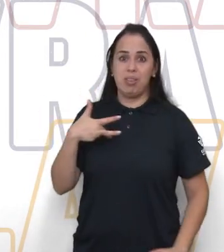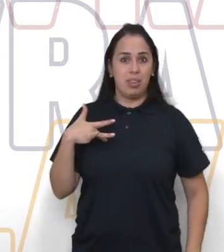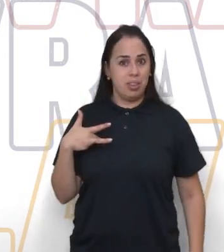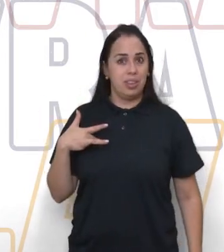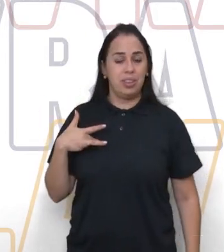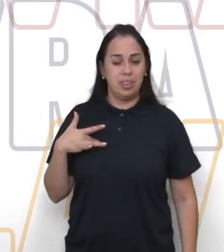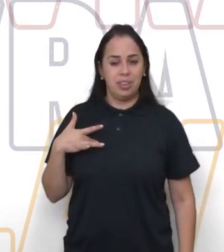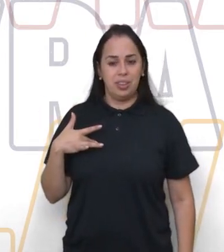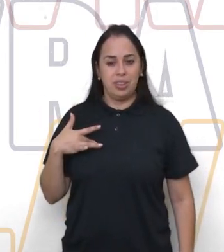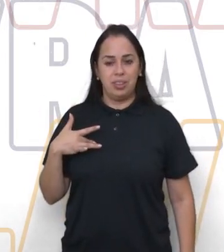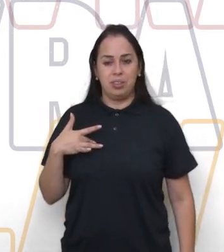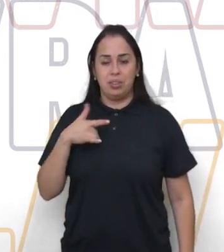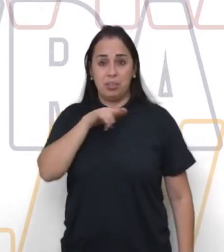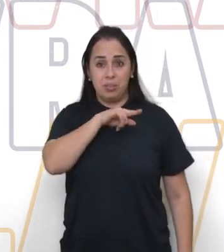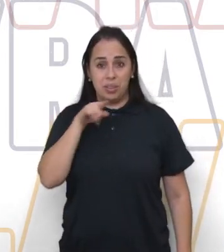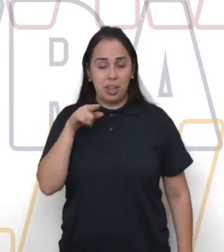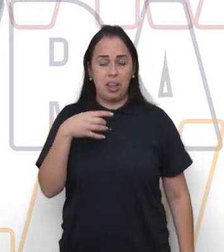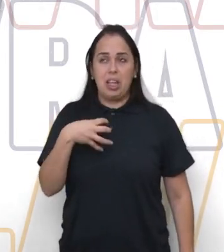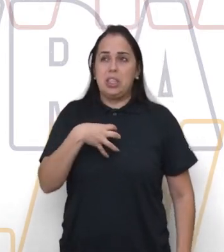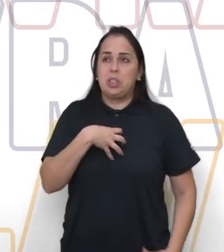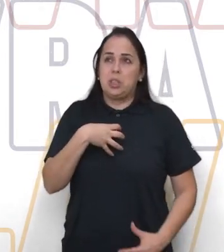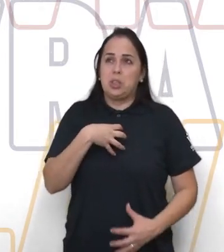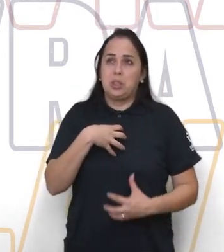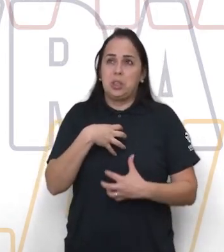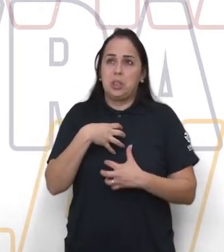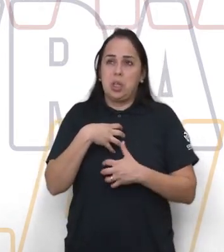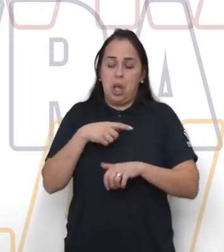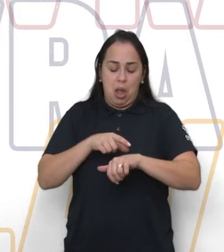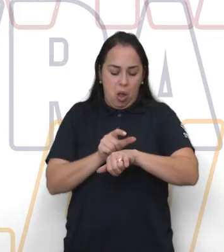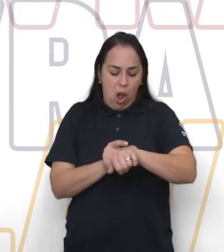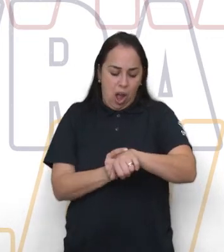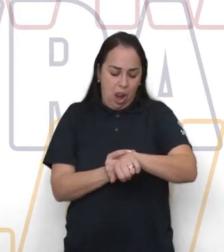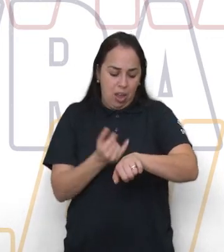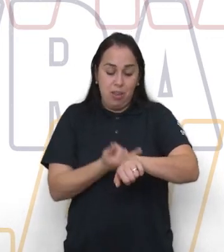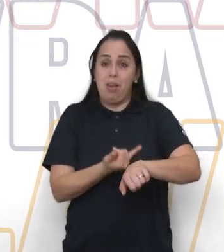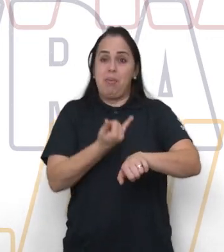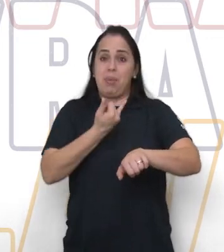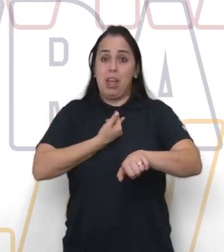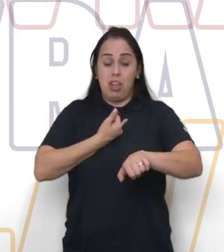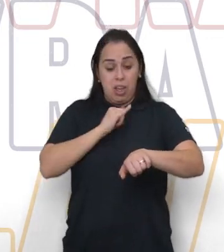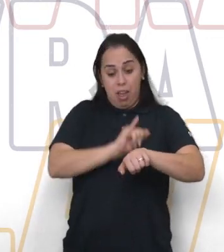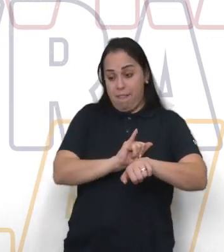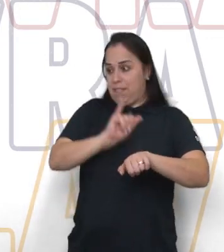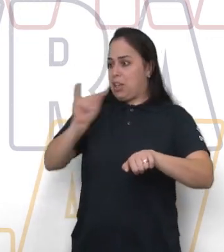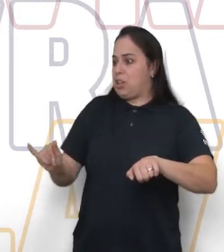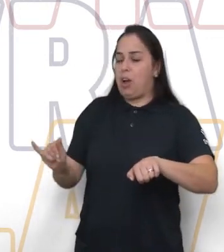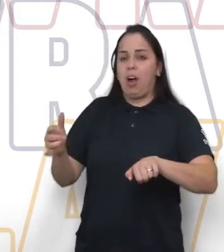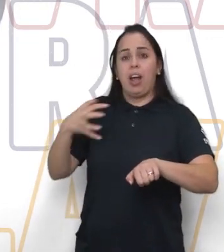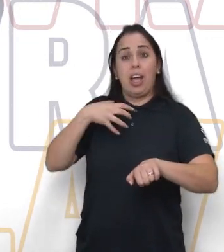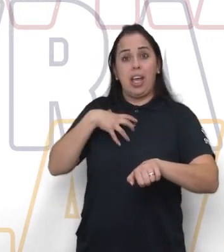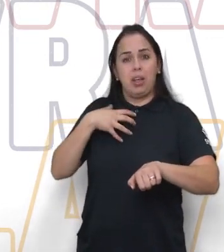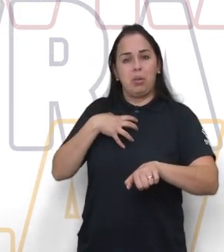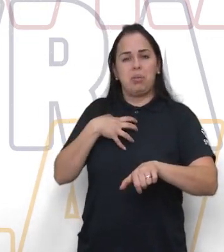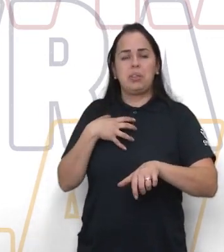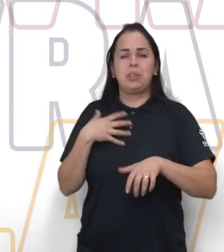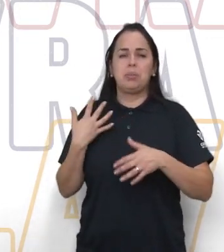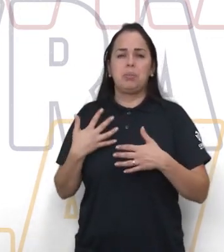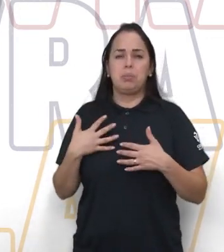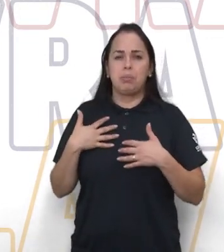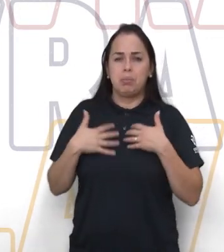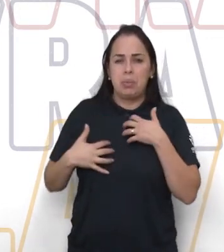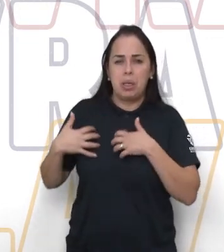da Saúde Você tá passando mal teu relógio já vai avisar alguém que você vai passar mal né então Olha que bacana